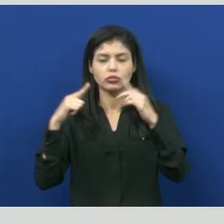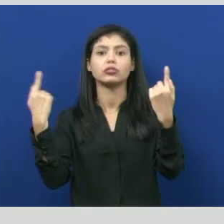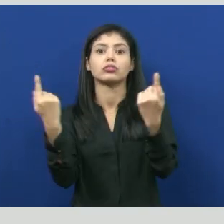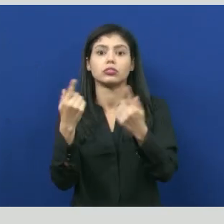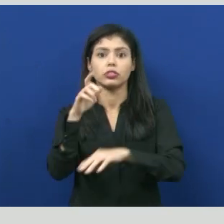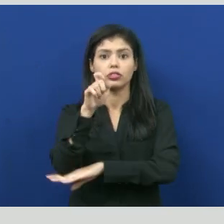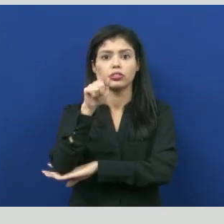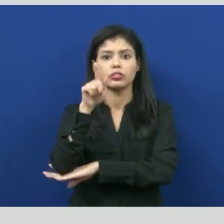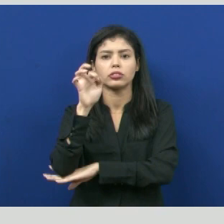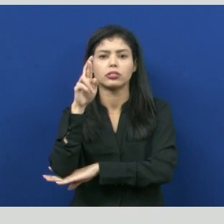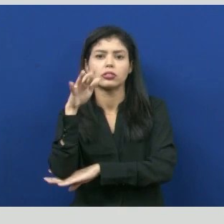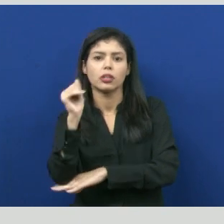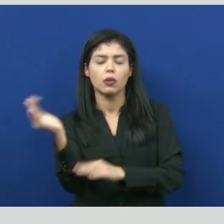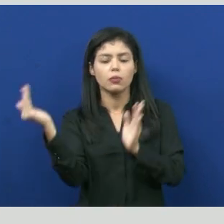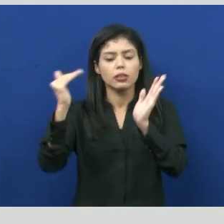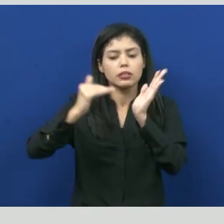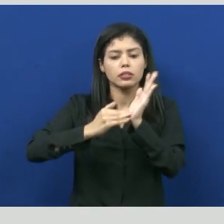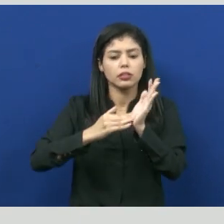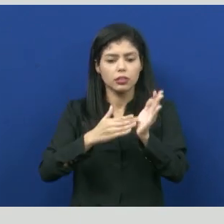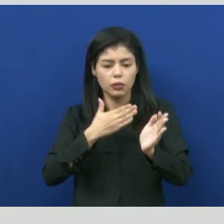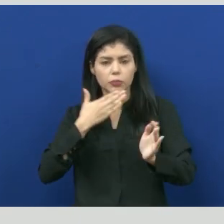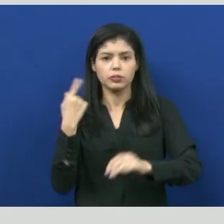ao mais específico.